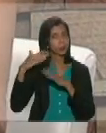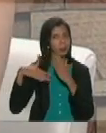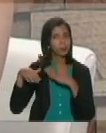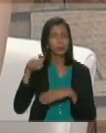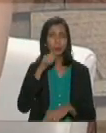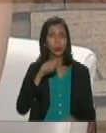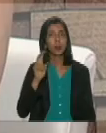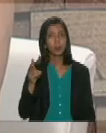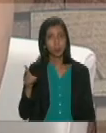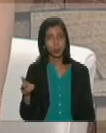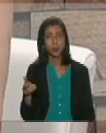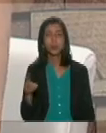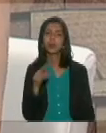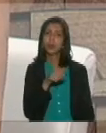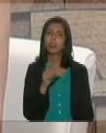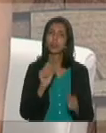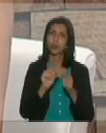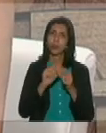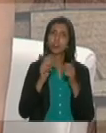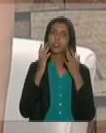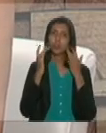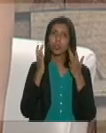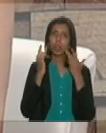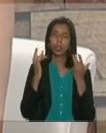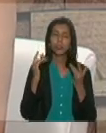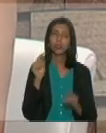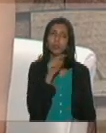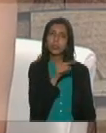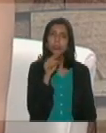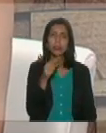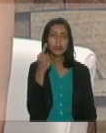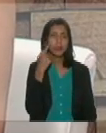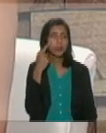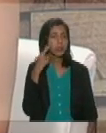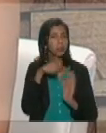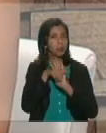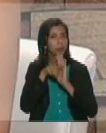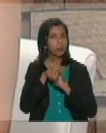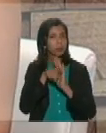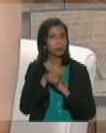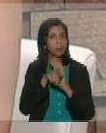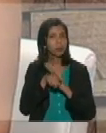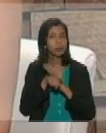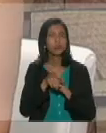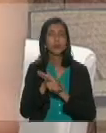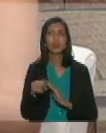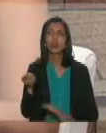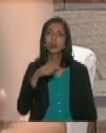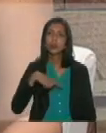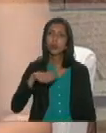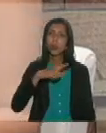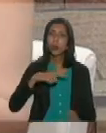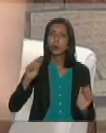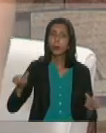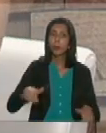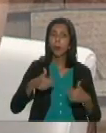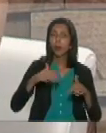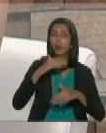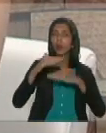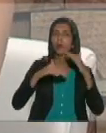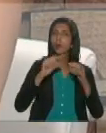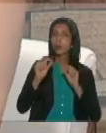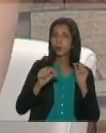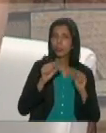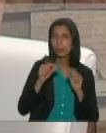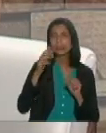lá atrás veio um pouco com a Cláudia mesmo, né? E você participou desse espetáculo. Qual é, assim, a tua análise no que a gente mais